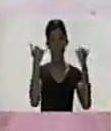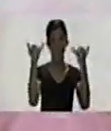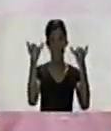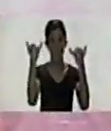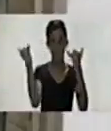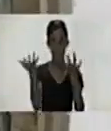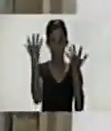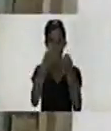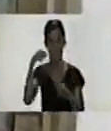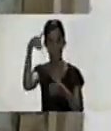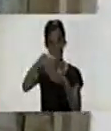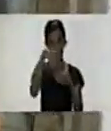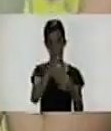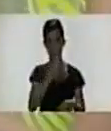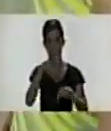vai!